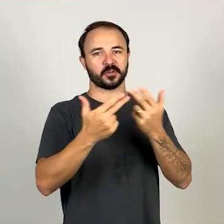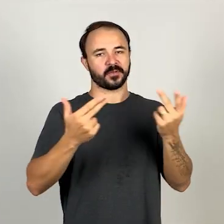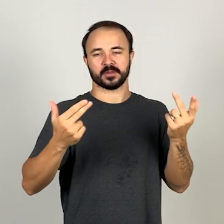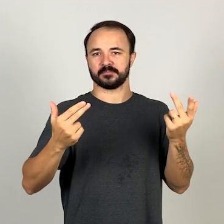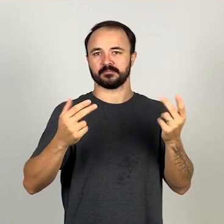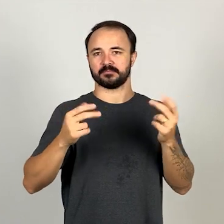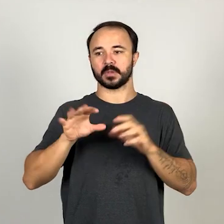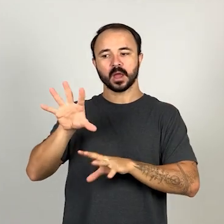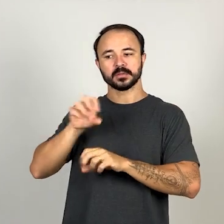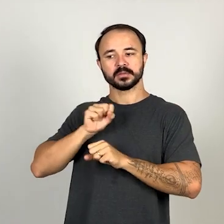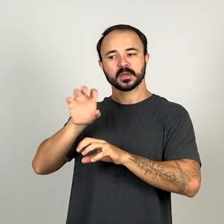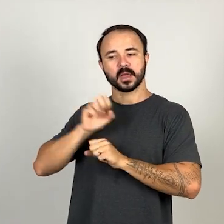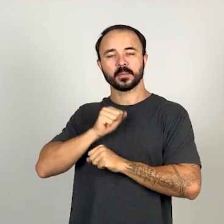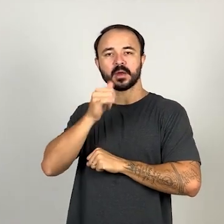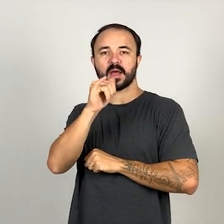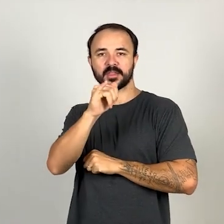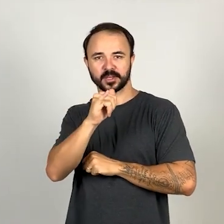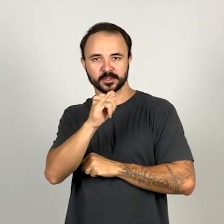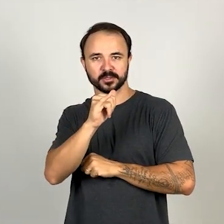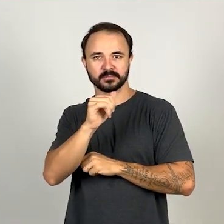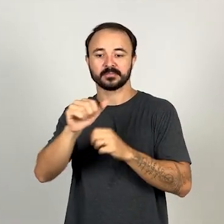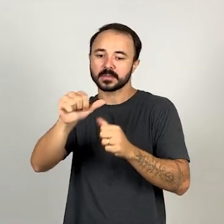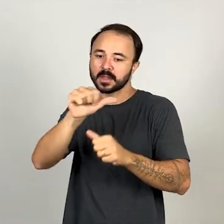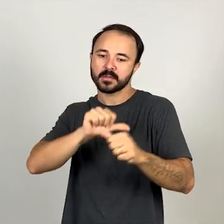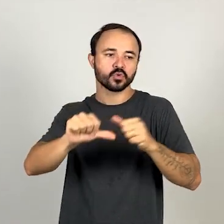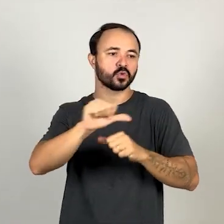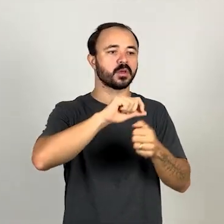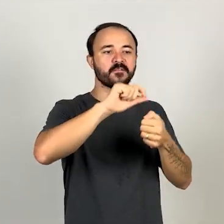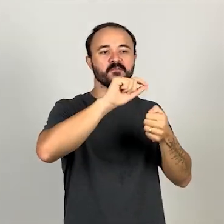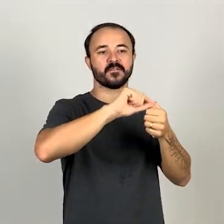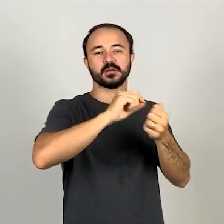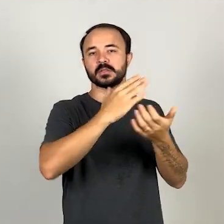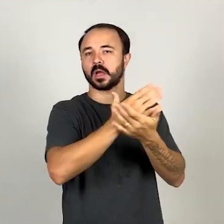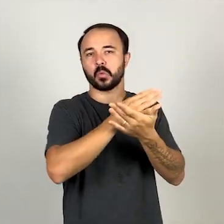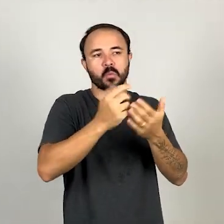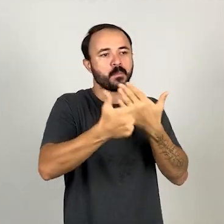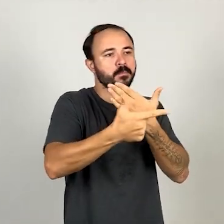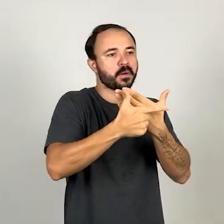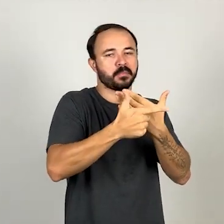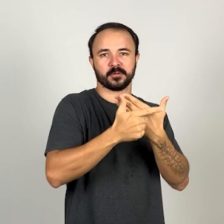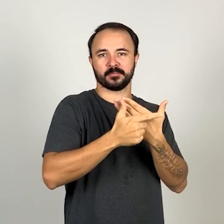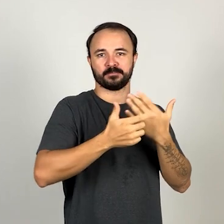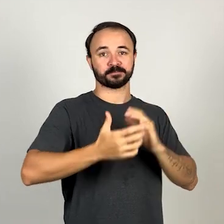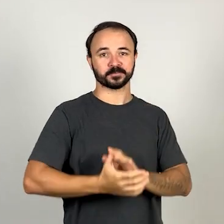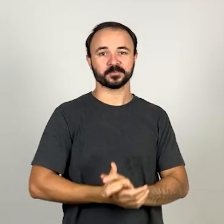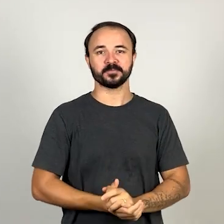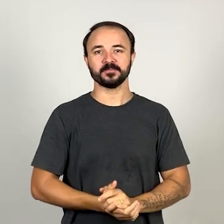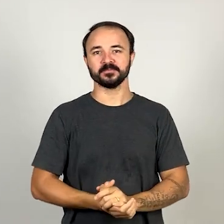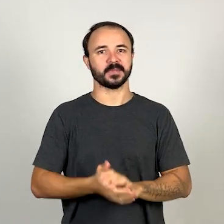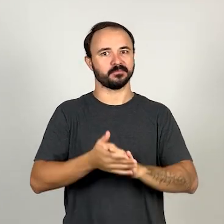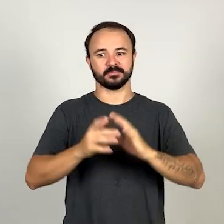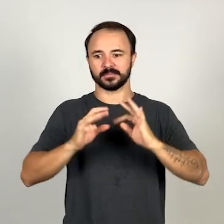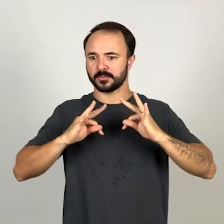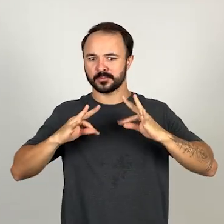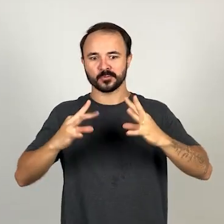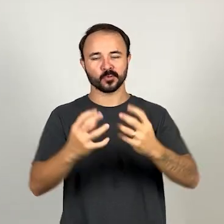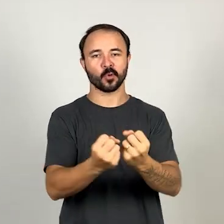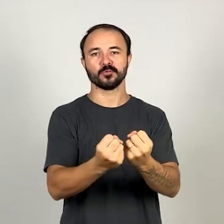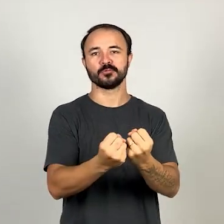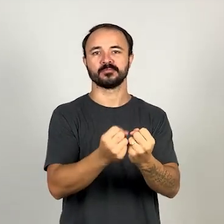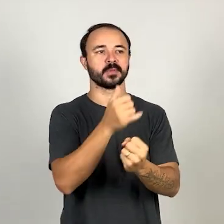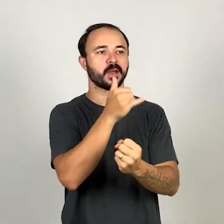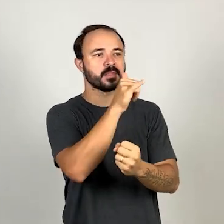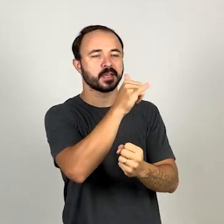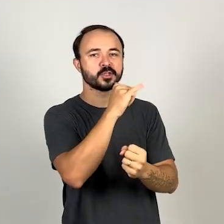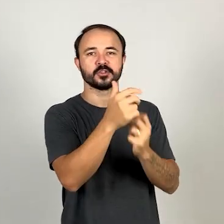em determinado outro tipo de energia. Então, basicamente, todos os circuitos elétricos funcionam com esses componentes básicos, uma